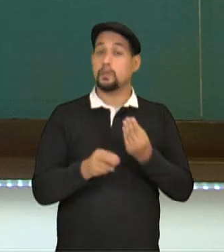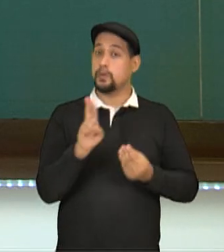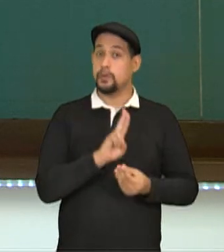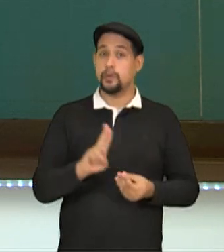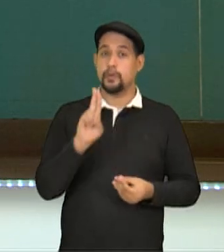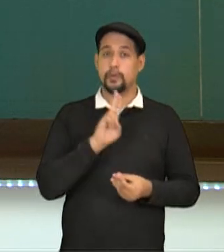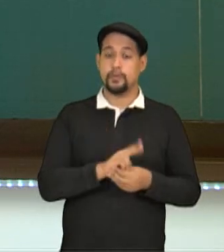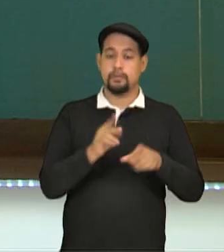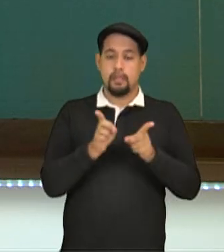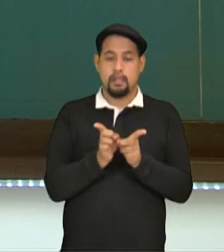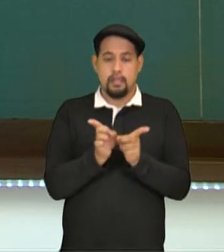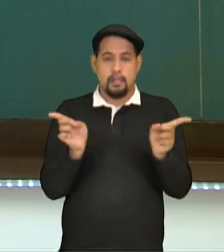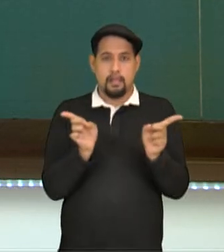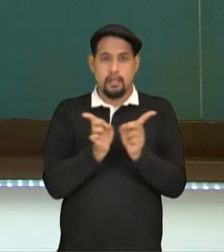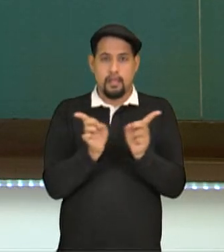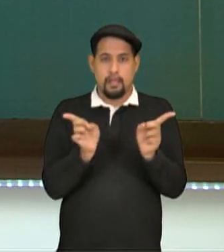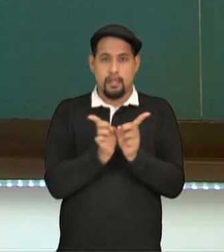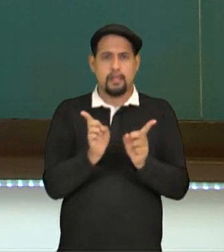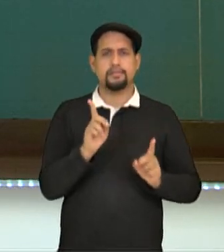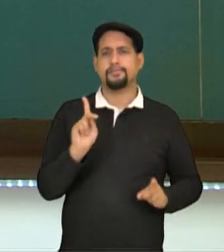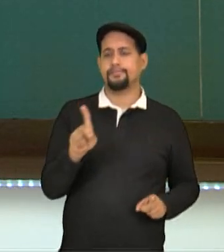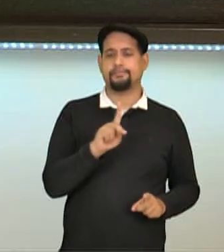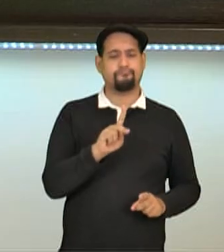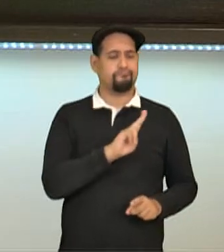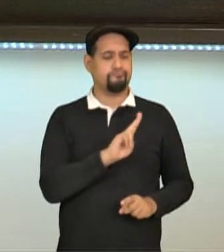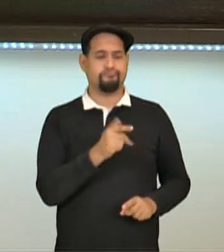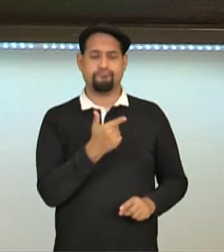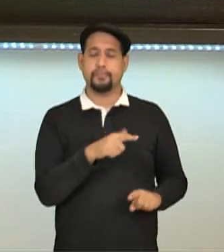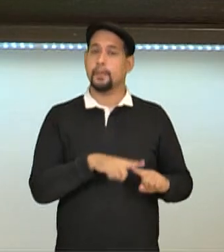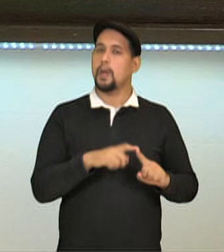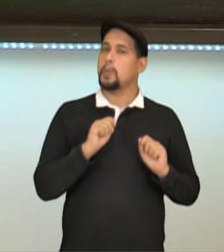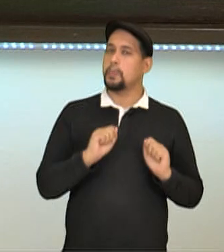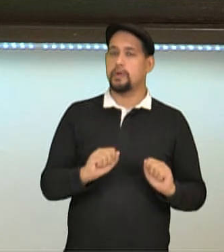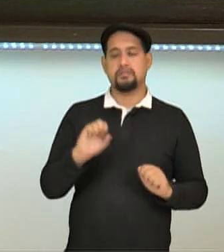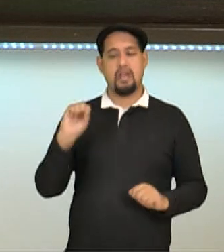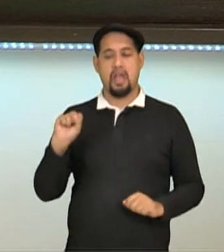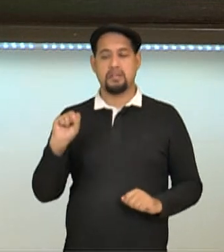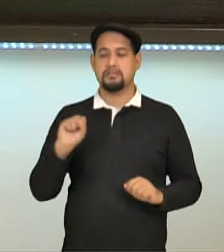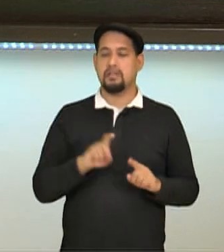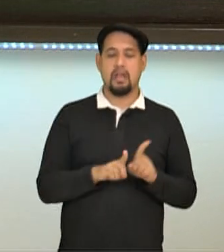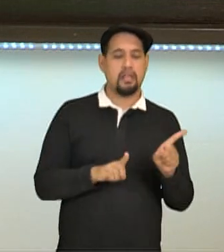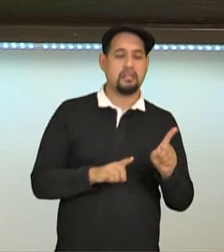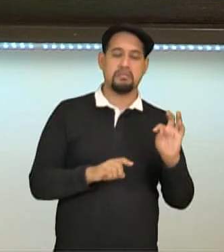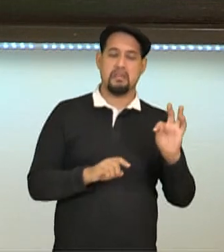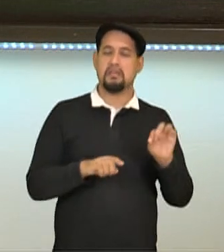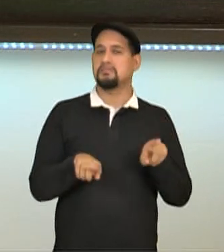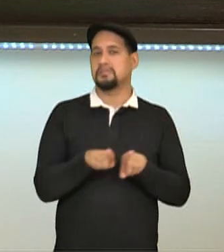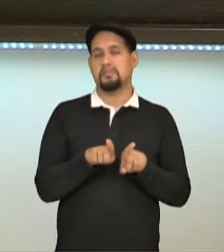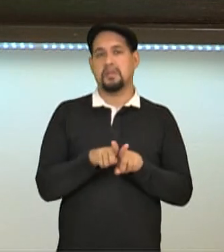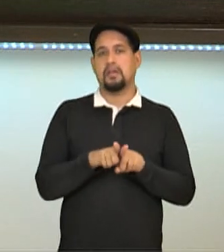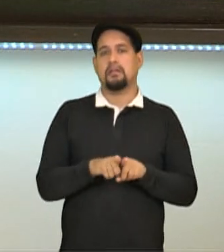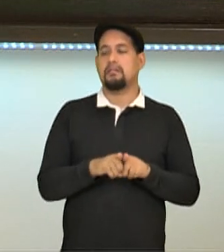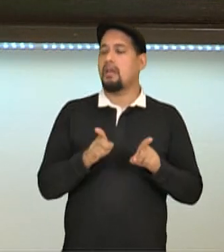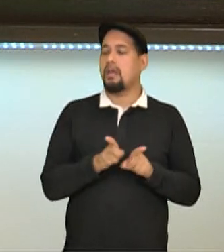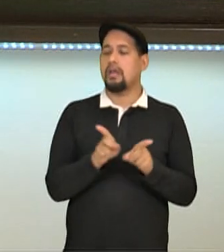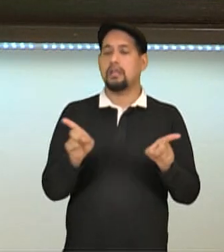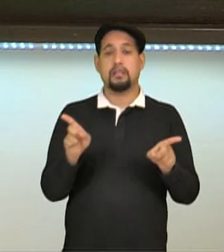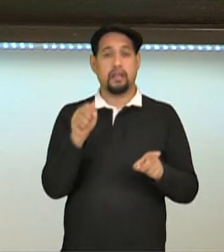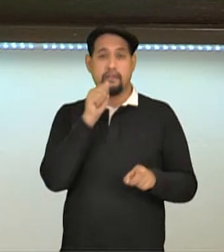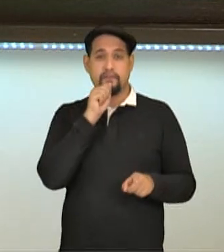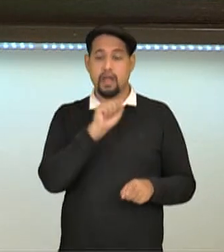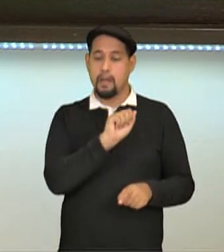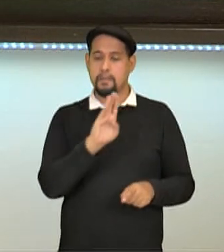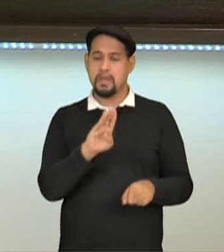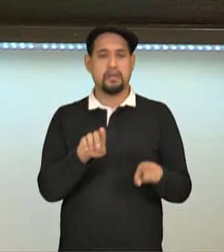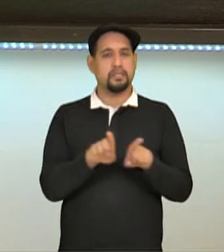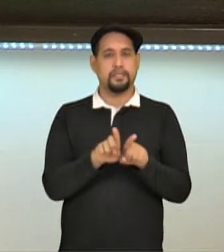2 setinhas, aqui no caso a professora não nomeou, mas poderia ser reta S, reta T, certo? Reta que passa pelo ponto AB